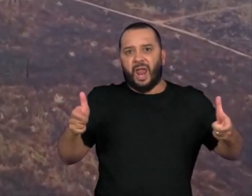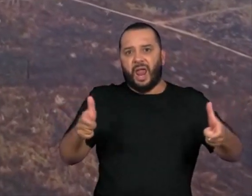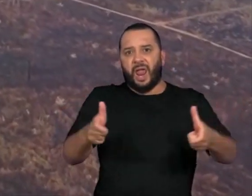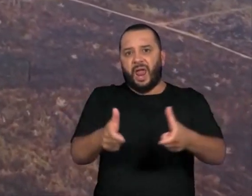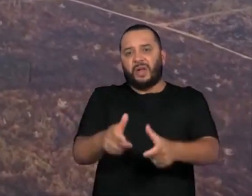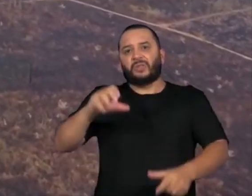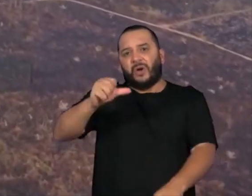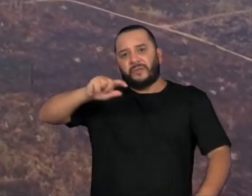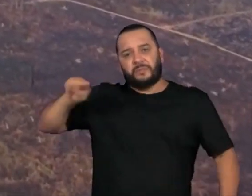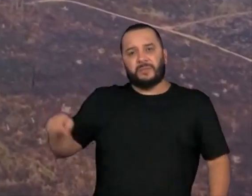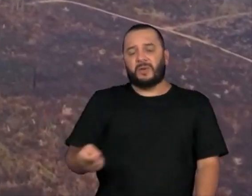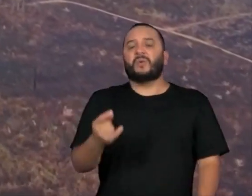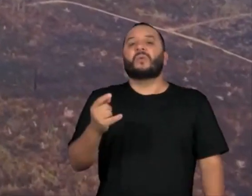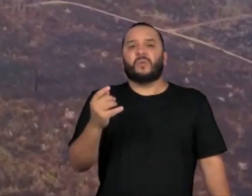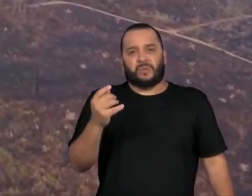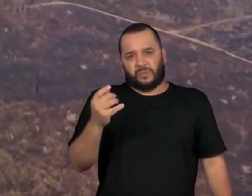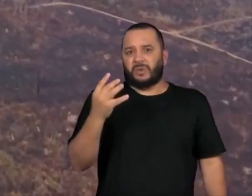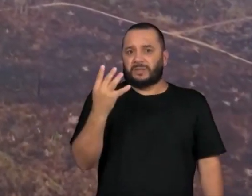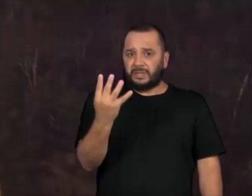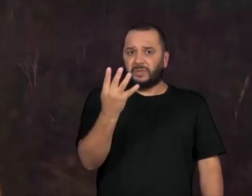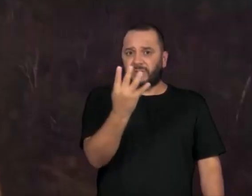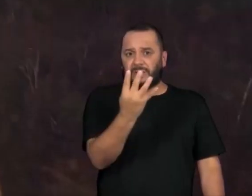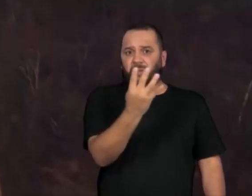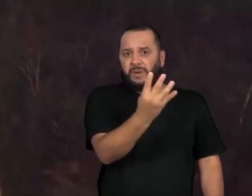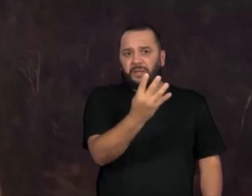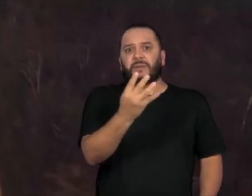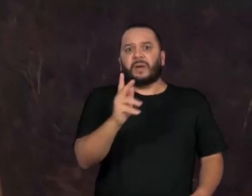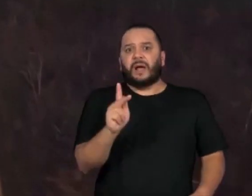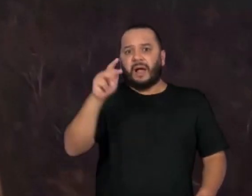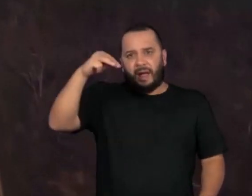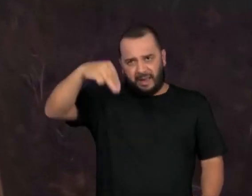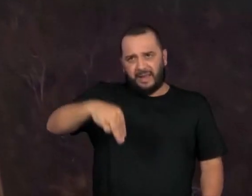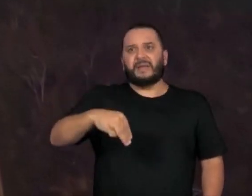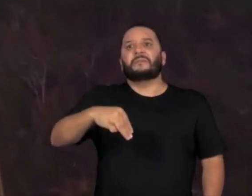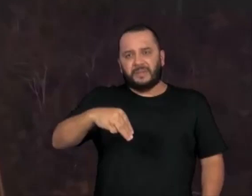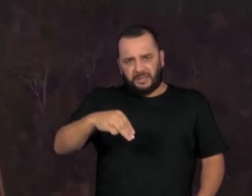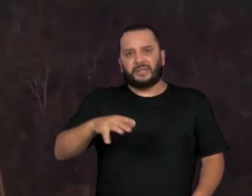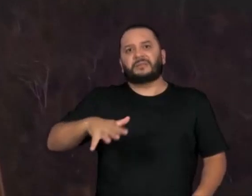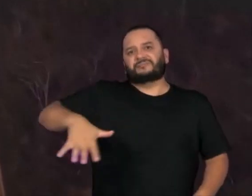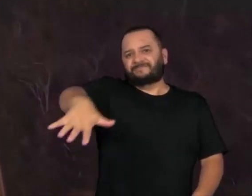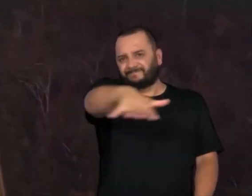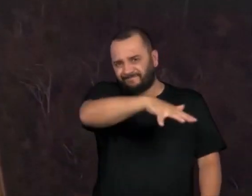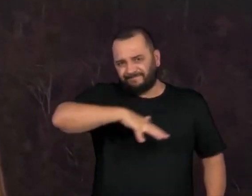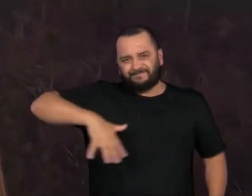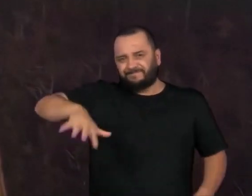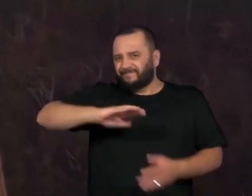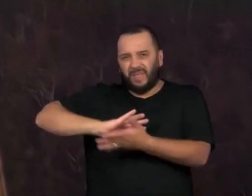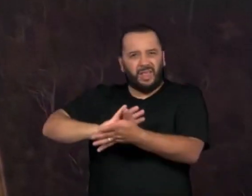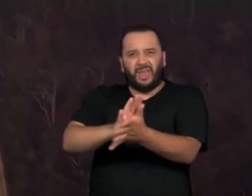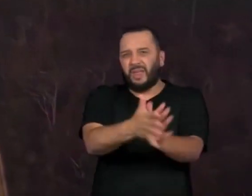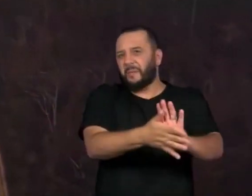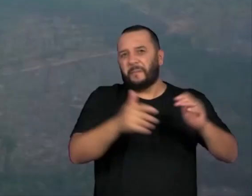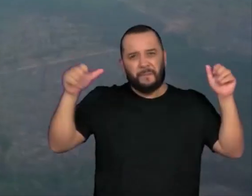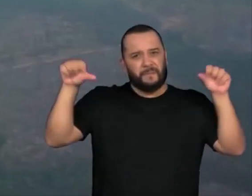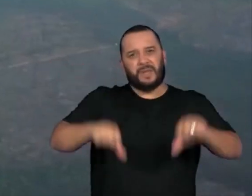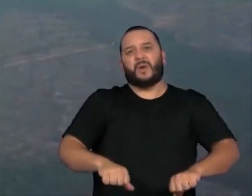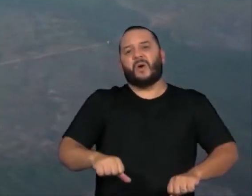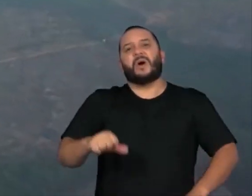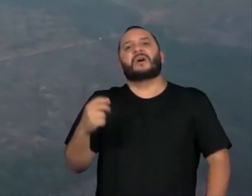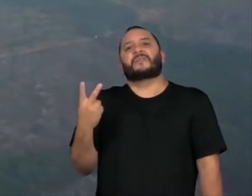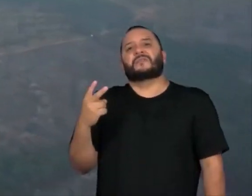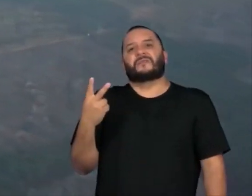9.494 quilômetros quadrados de vegetação nativa, o pior cenário desde 2015.